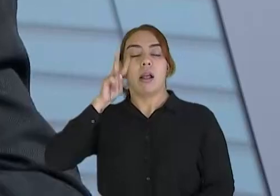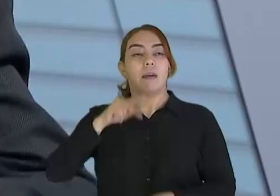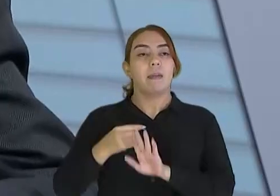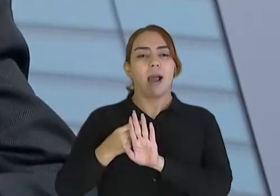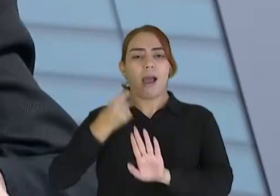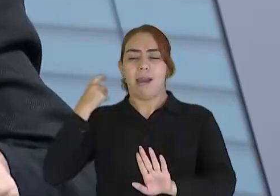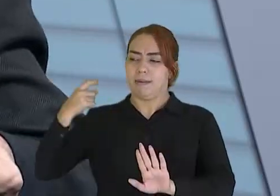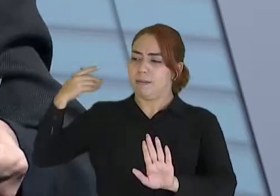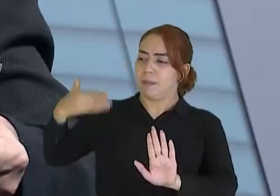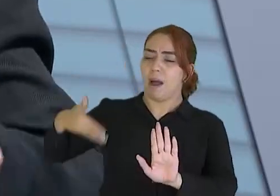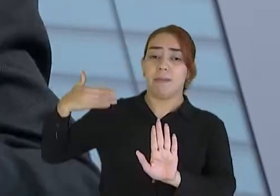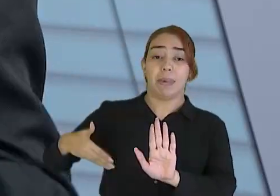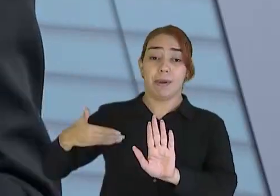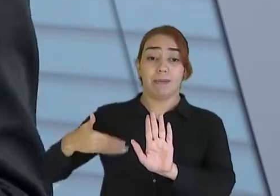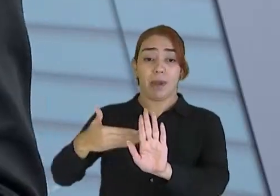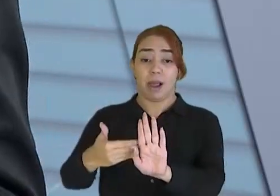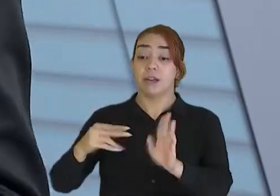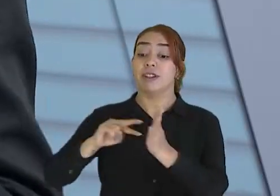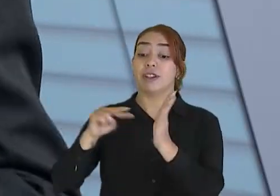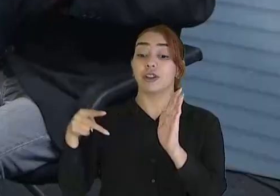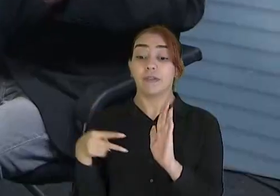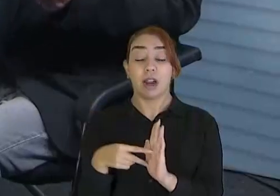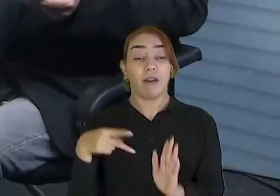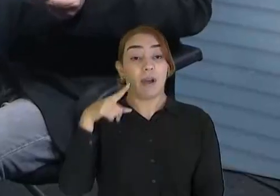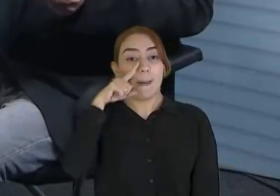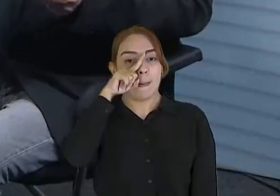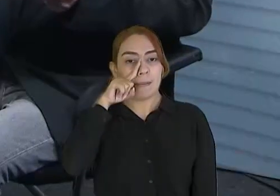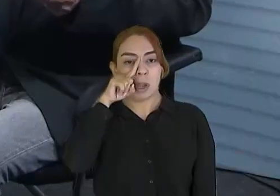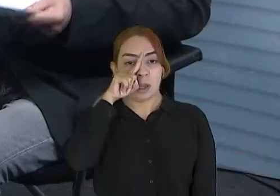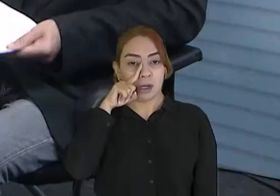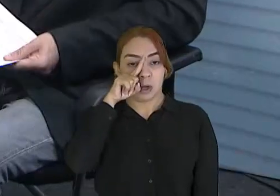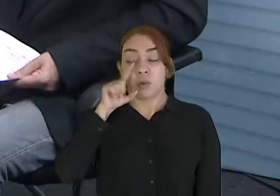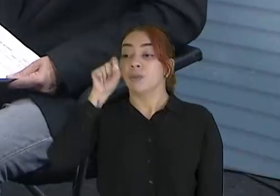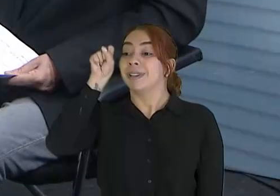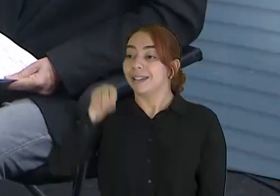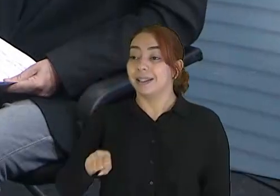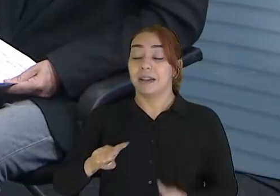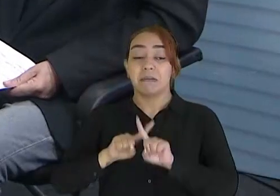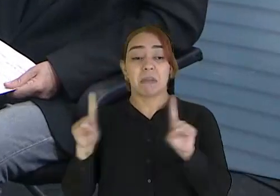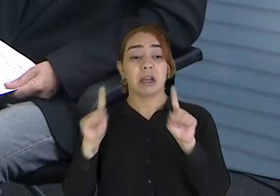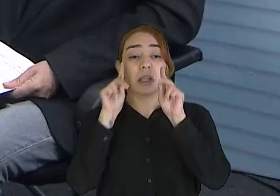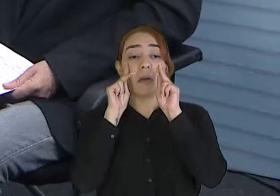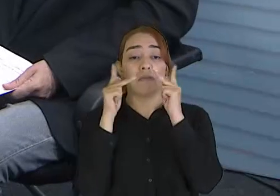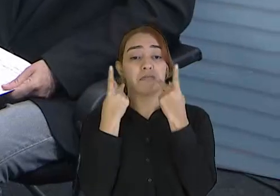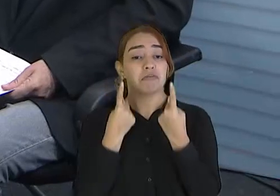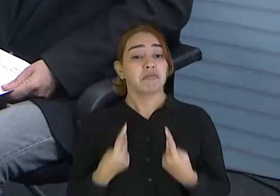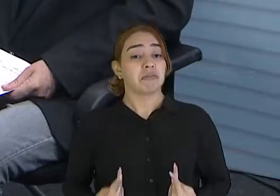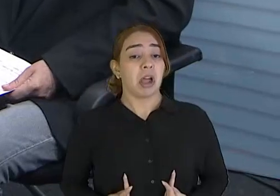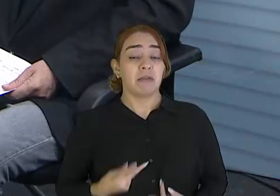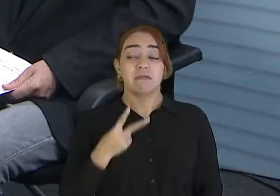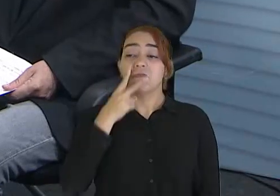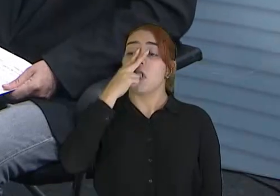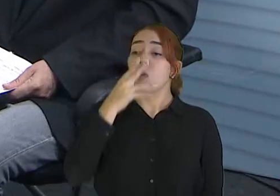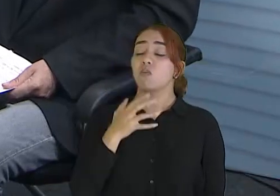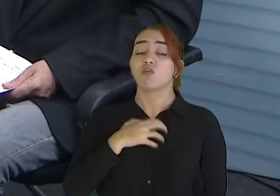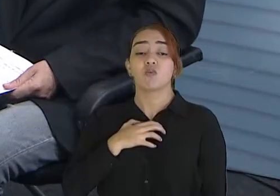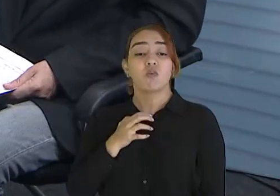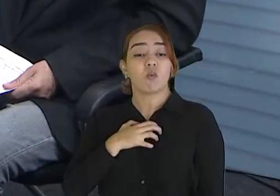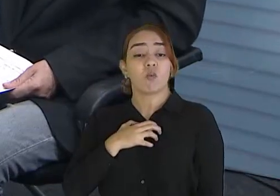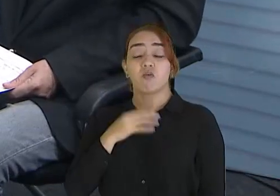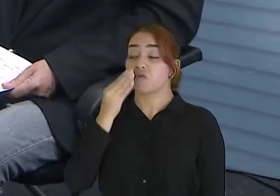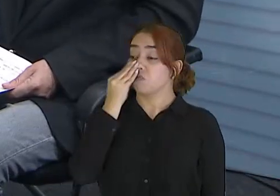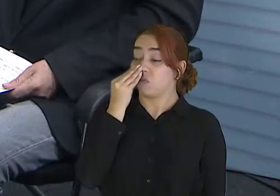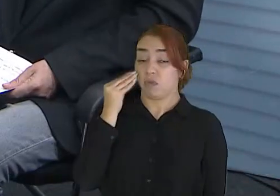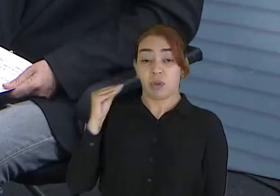tudo isso eram alertas. Mas, infelizmente, a humanidade parece não ouvir os sinais,